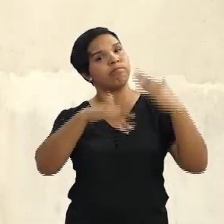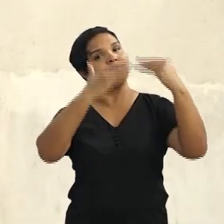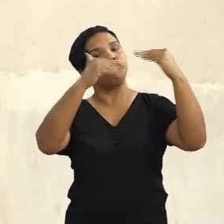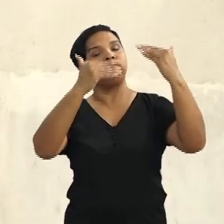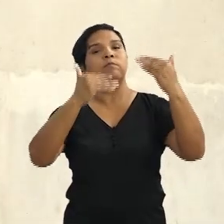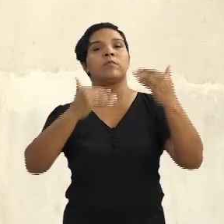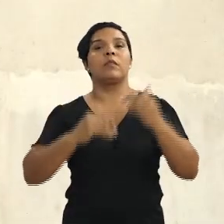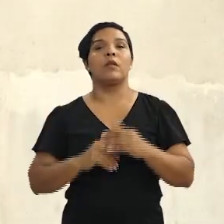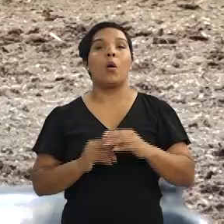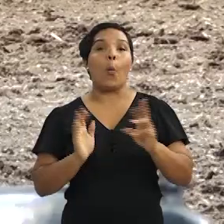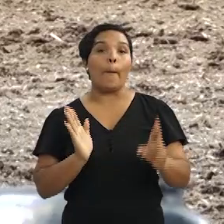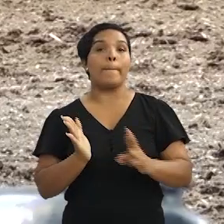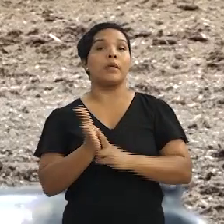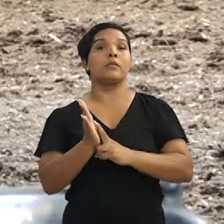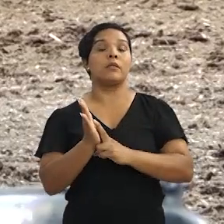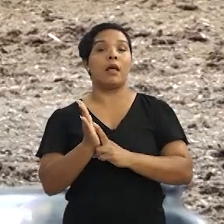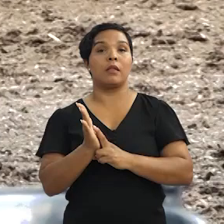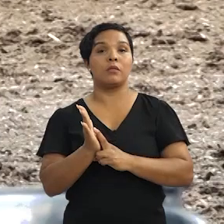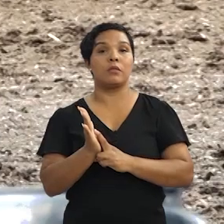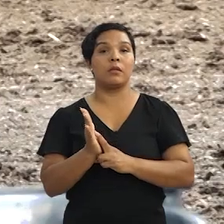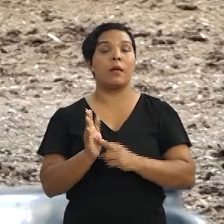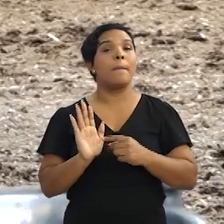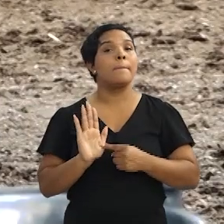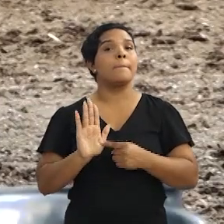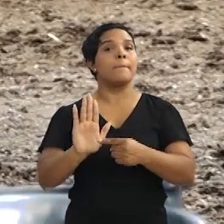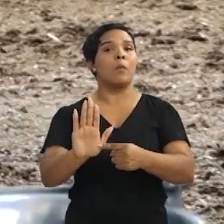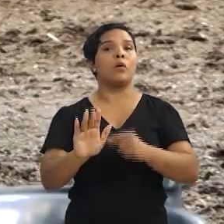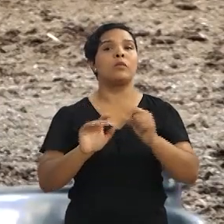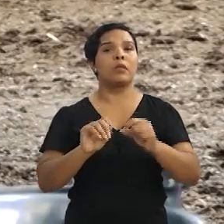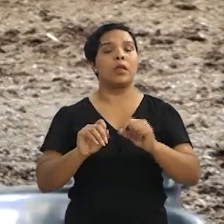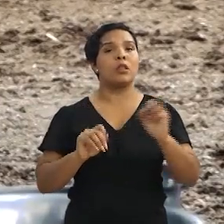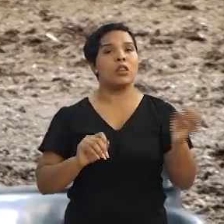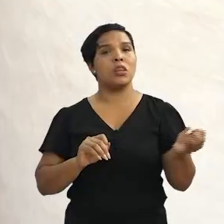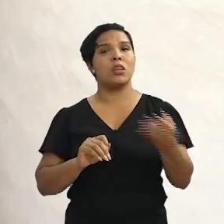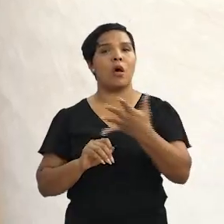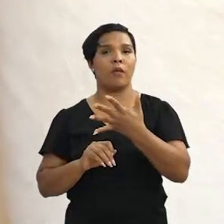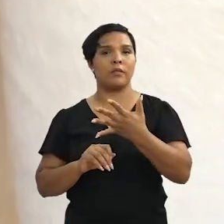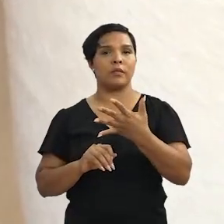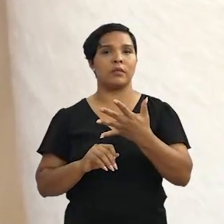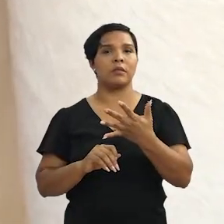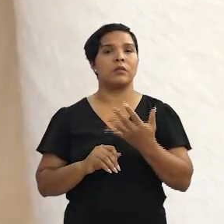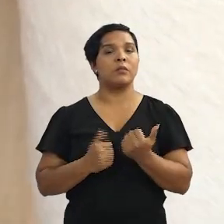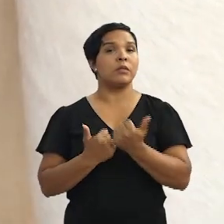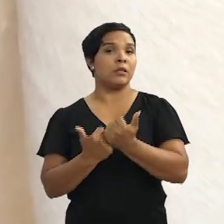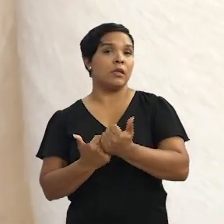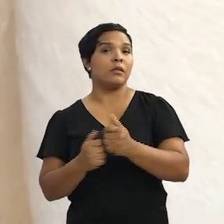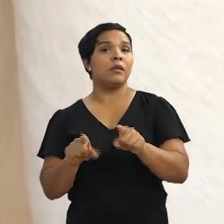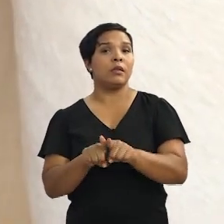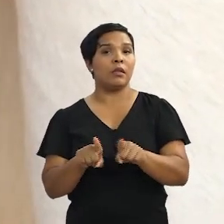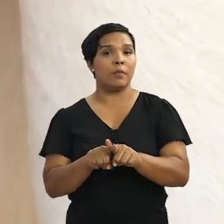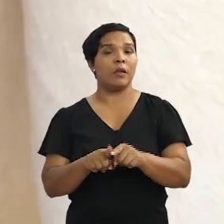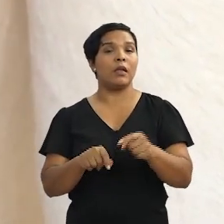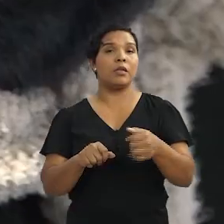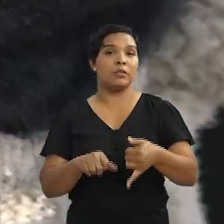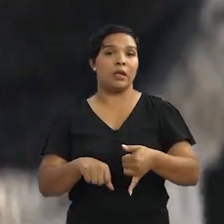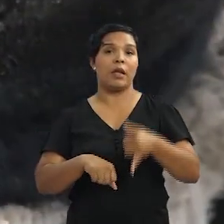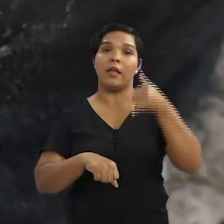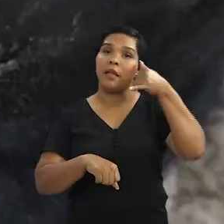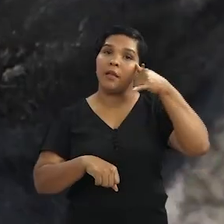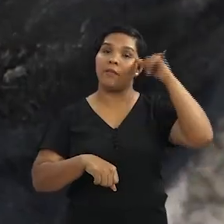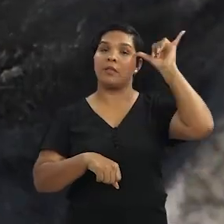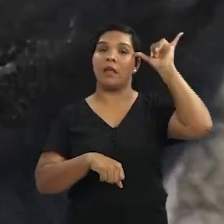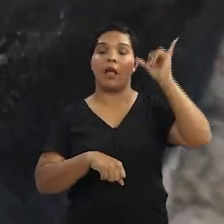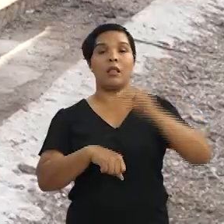grande potencial de crescimento. Os resultados promissores representam novas alternativas de prevenção de doenças e,